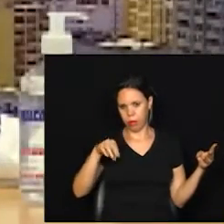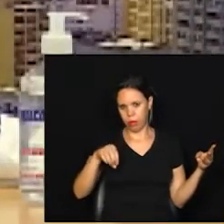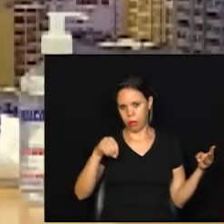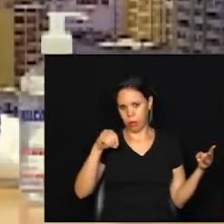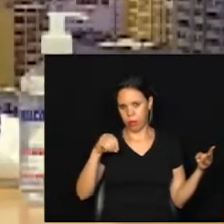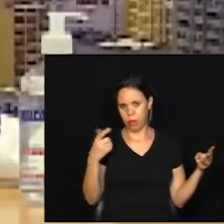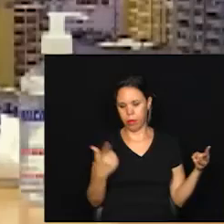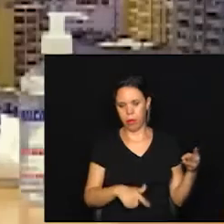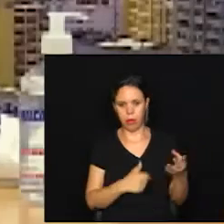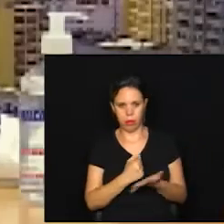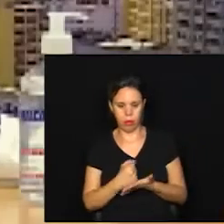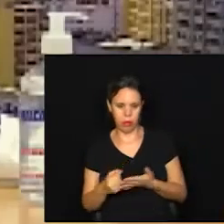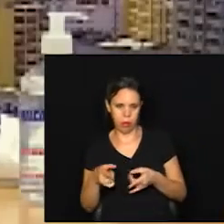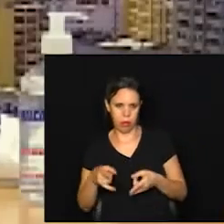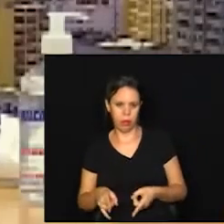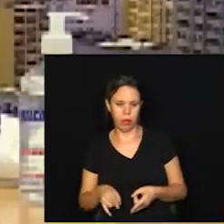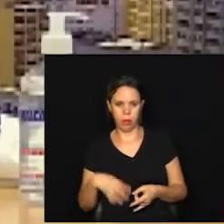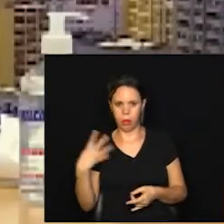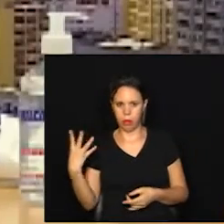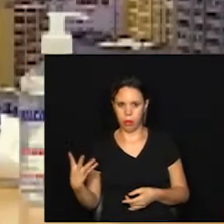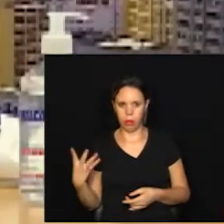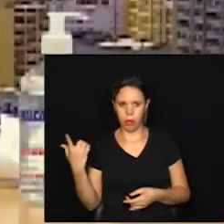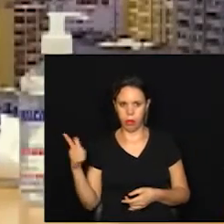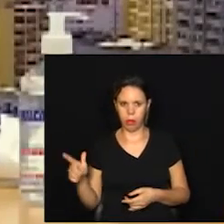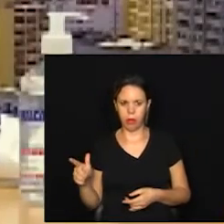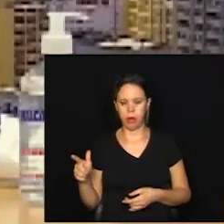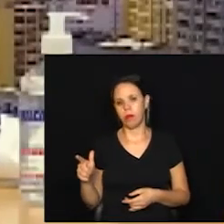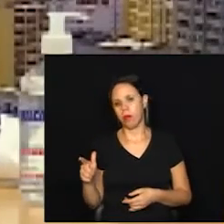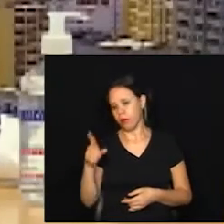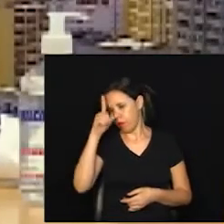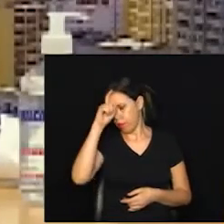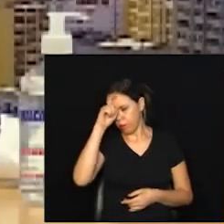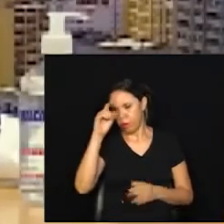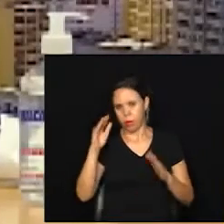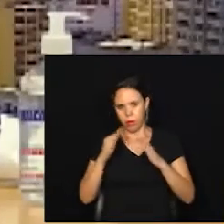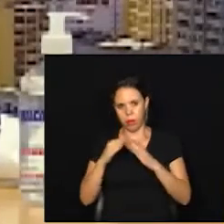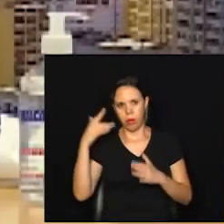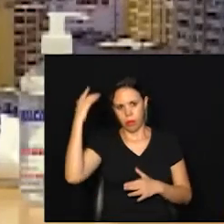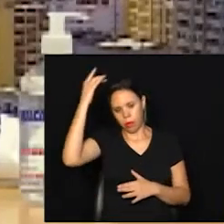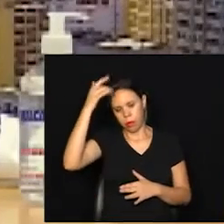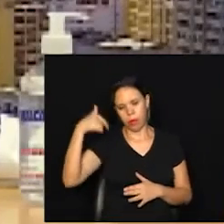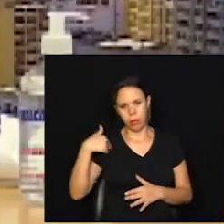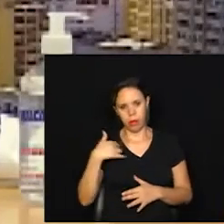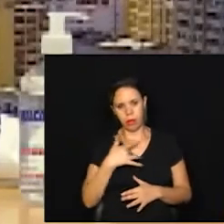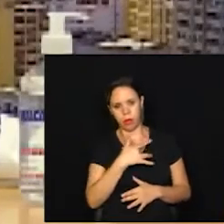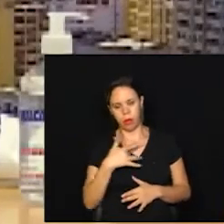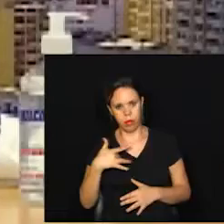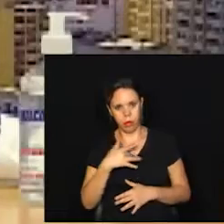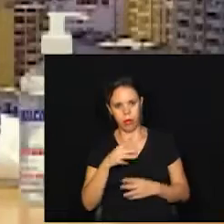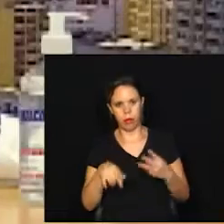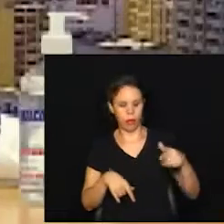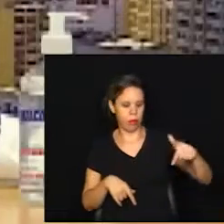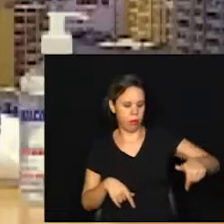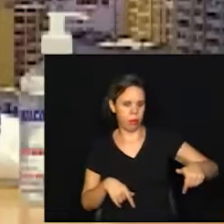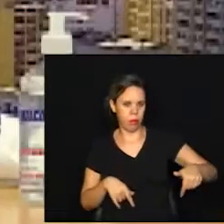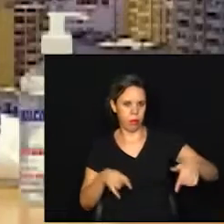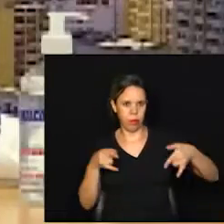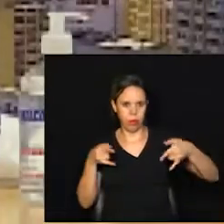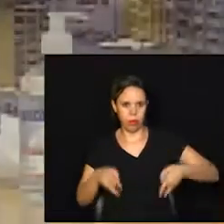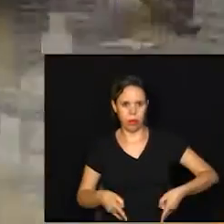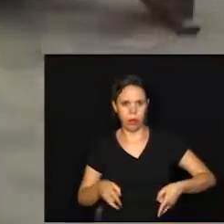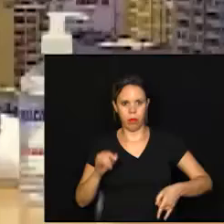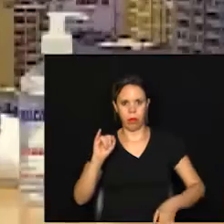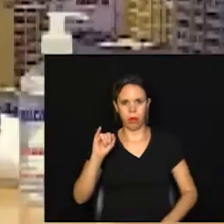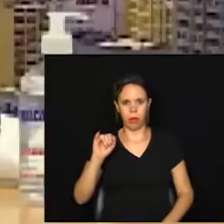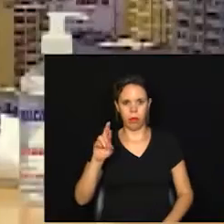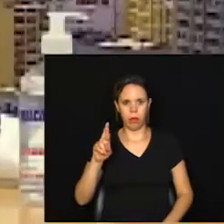leitos, 4 serão na Casa de Saúde, com mais 4 leitos de enfermaria e 7 leitos na Irmandade.